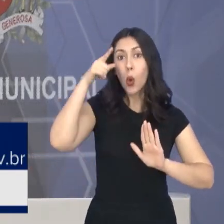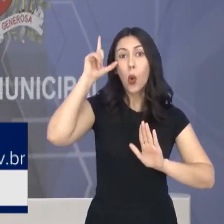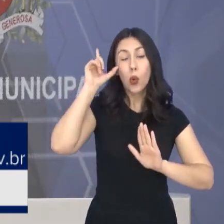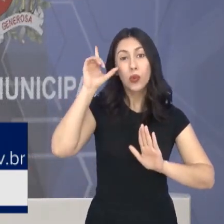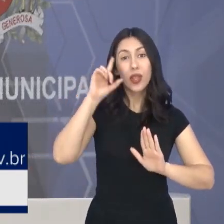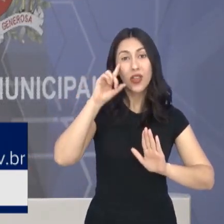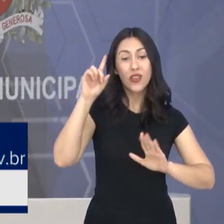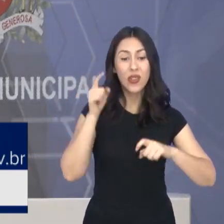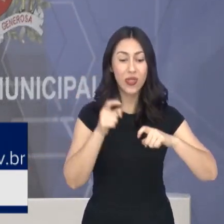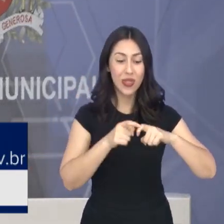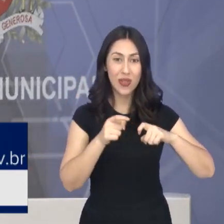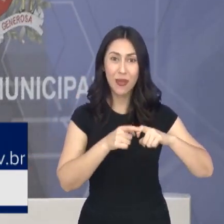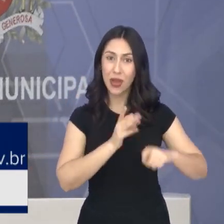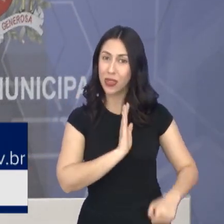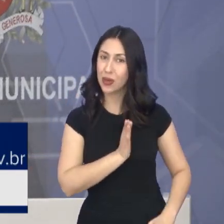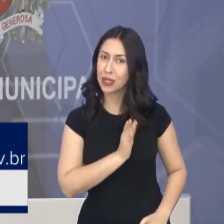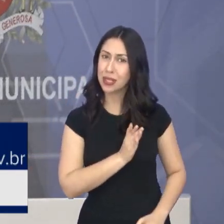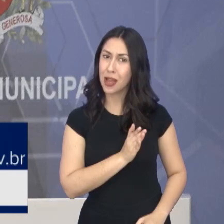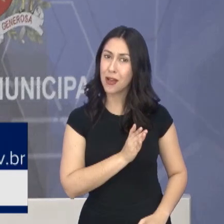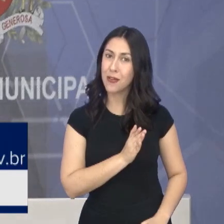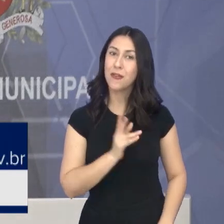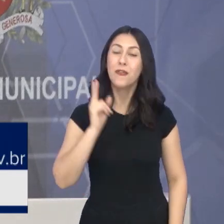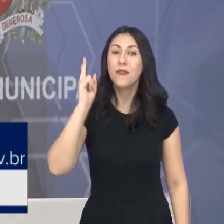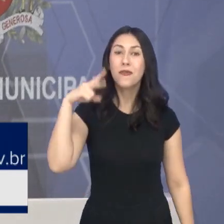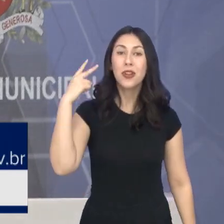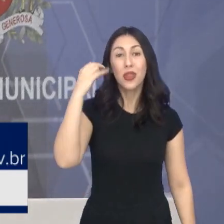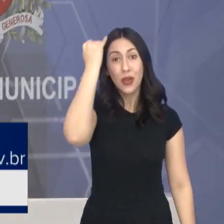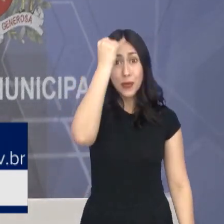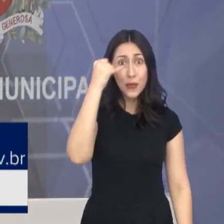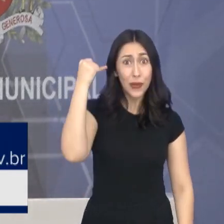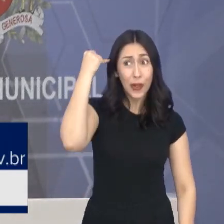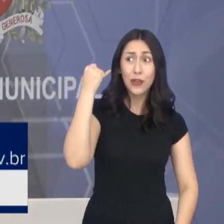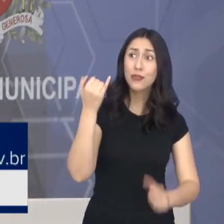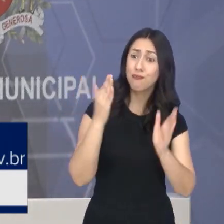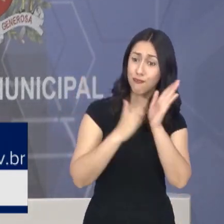cardiologista, parabéns, doutor José Cláudio, também meu cardiologista, hoje